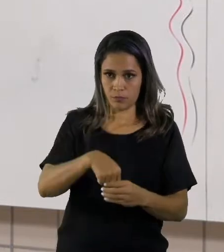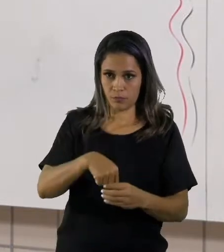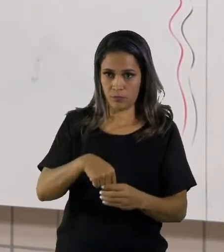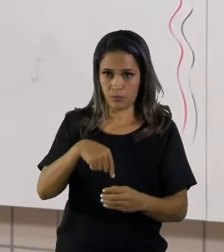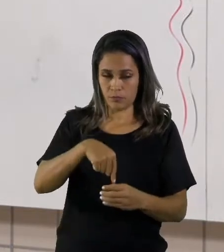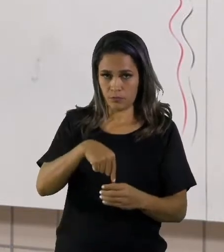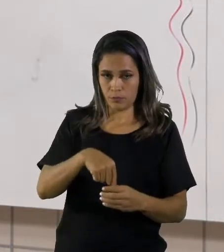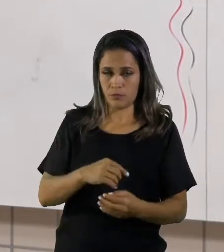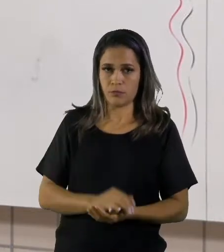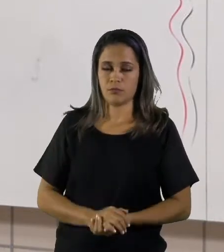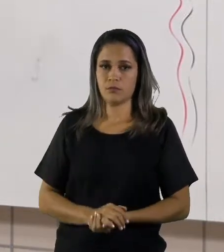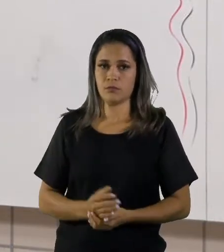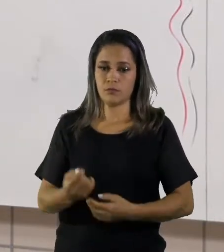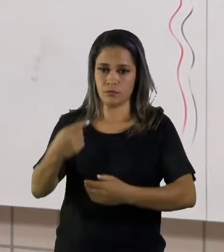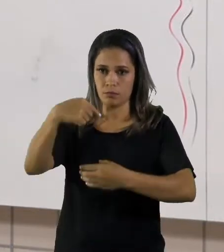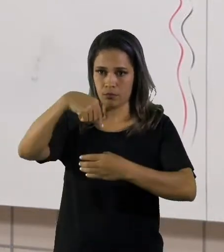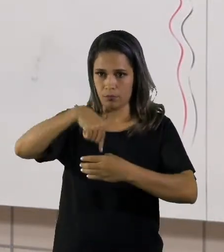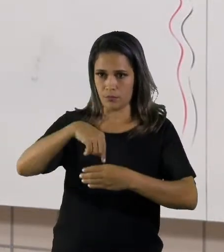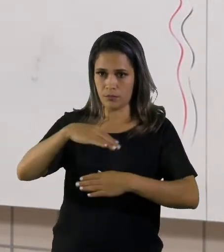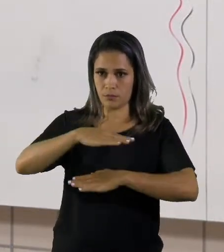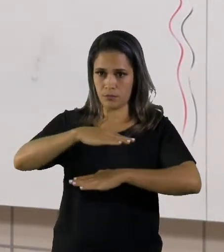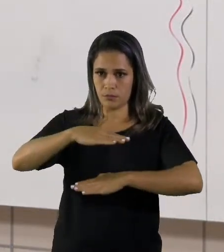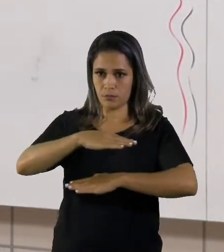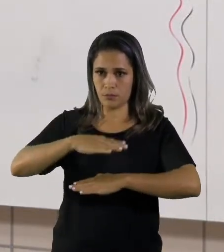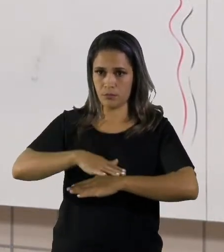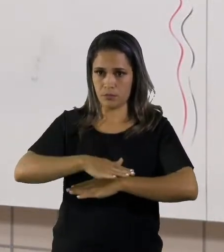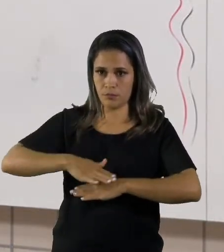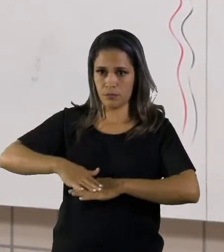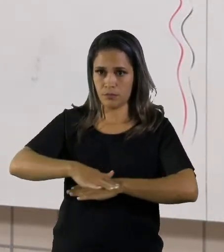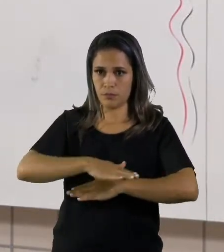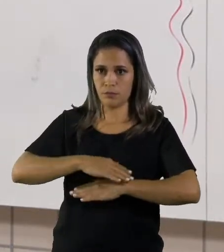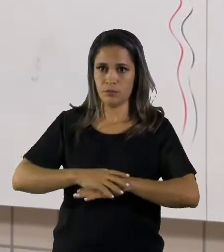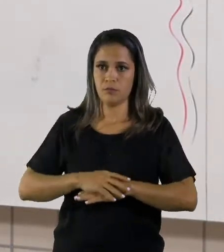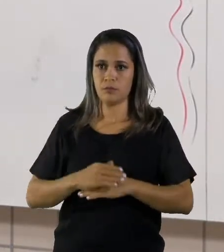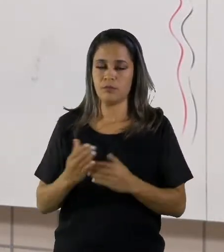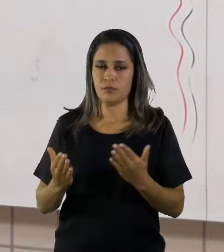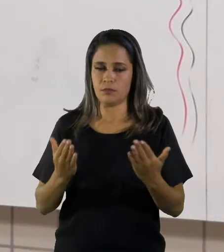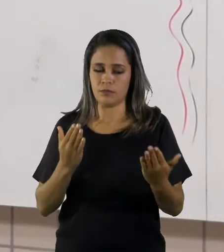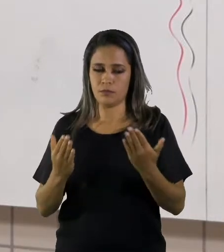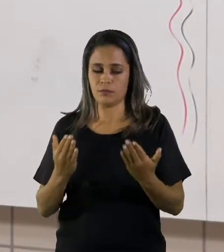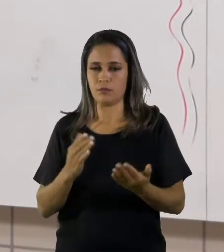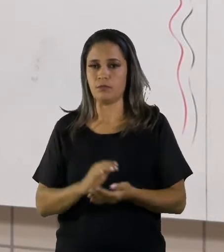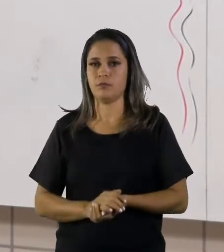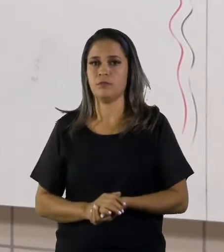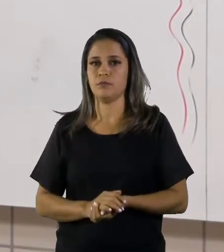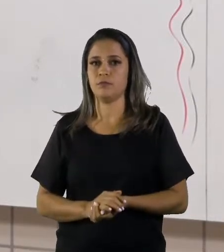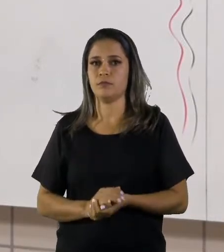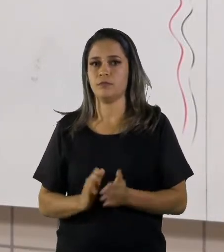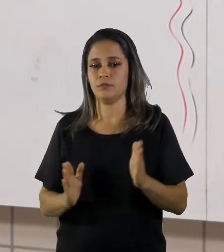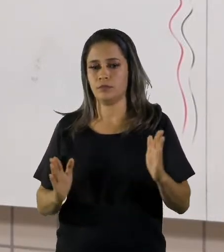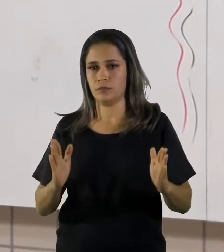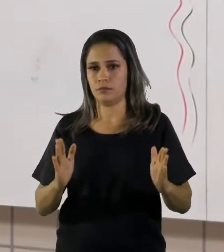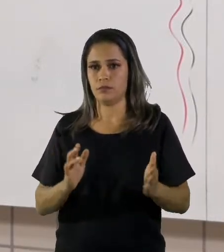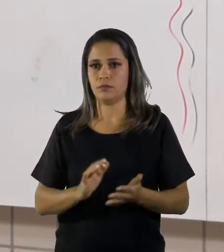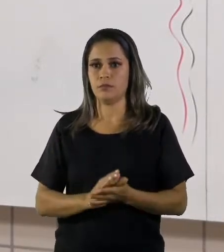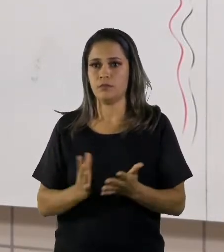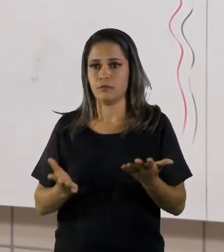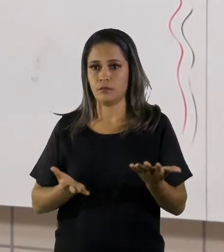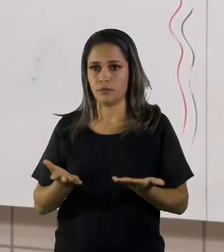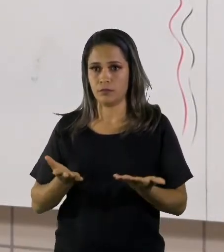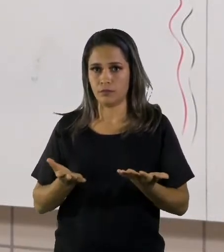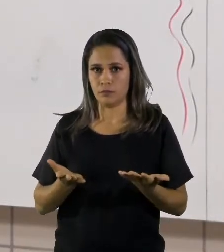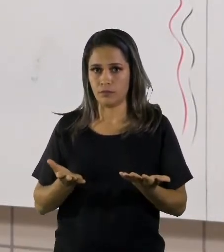dentro. Vou comparar com o ângulo do lado esquerdo de dentro dessas retas. Então eu vou comparar